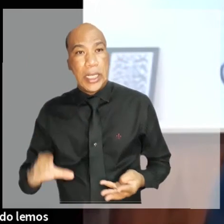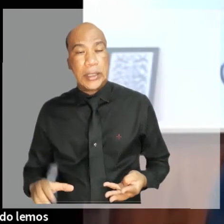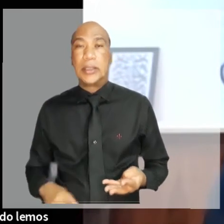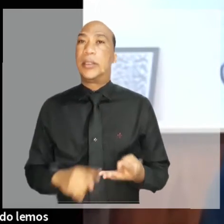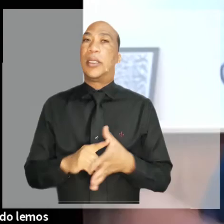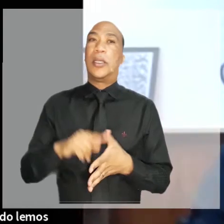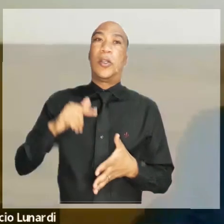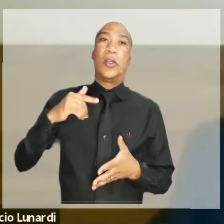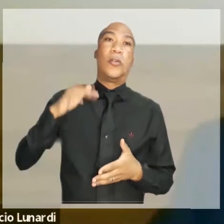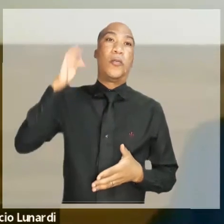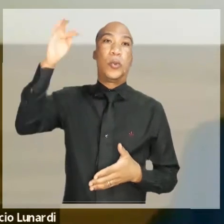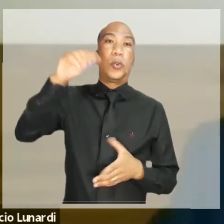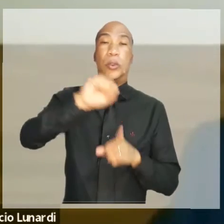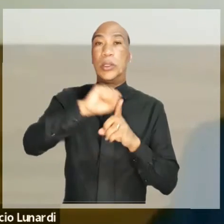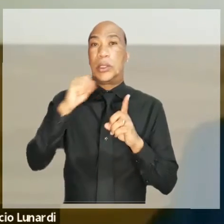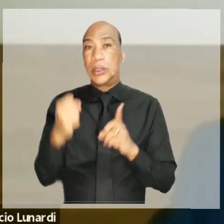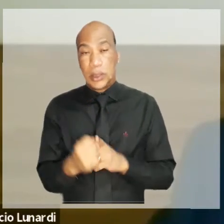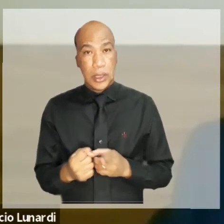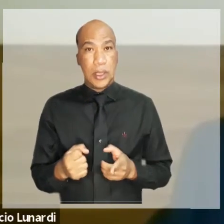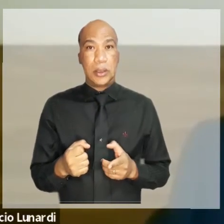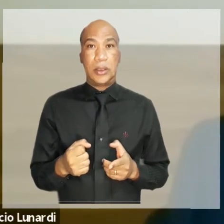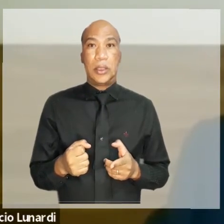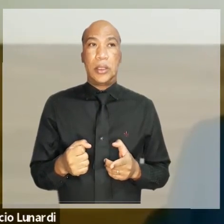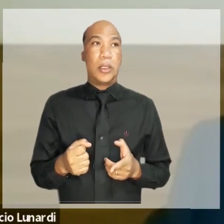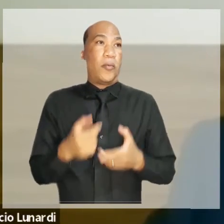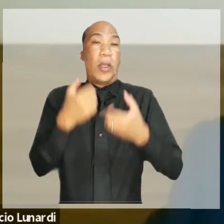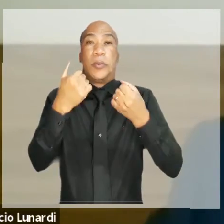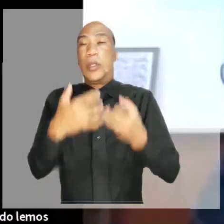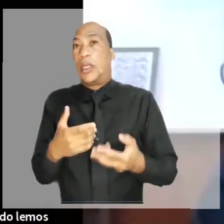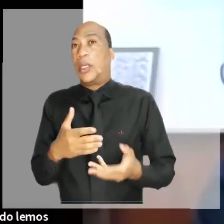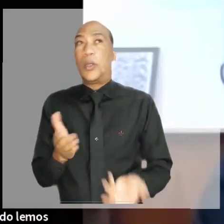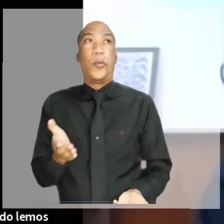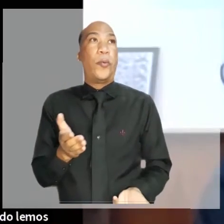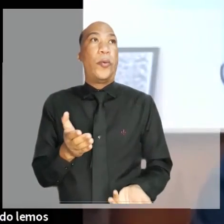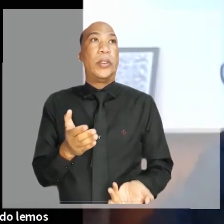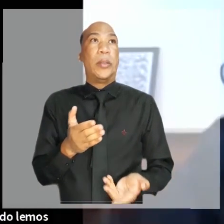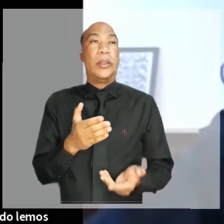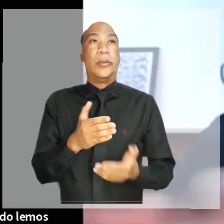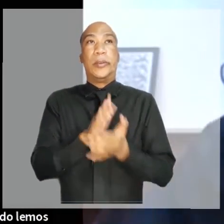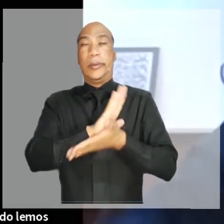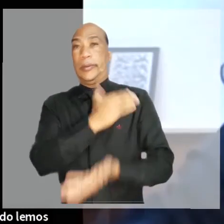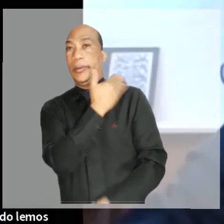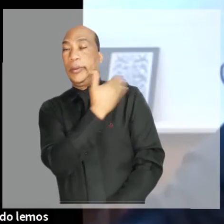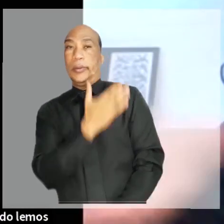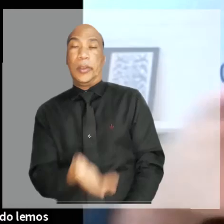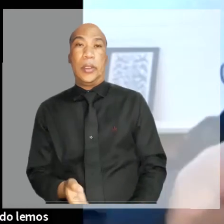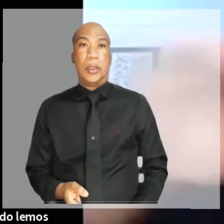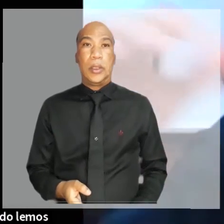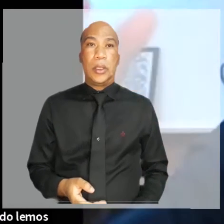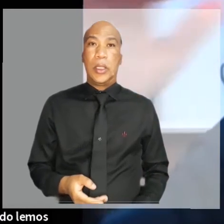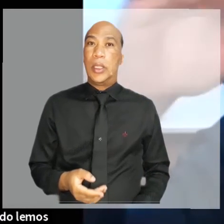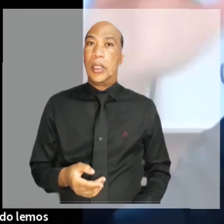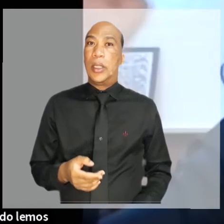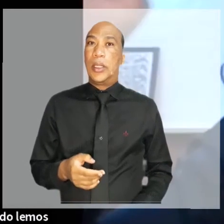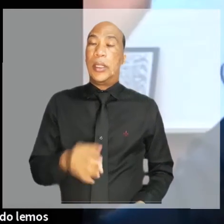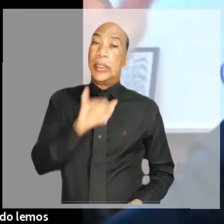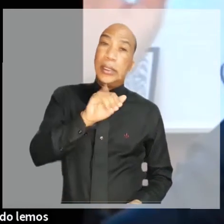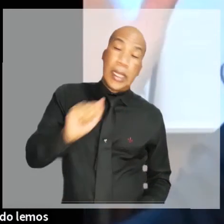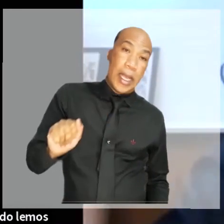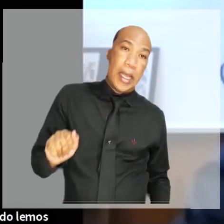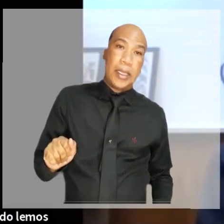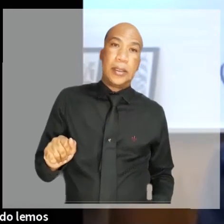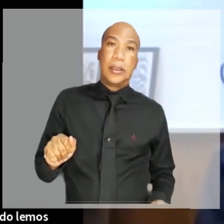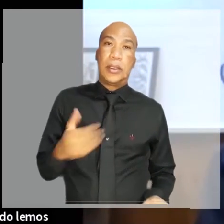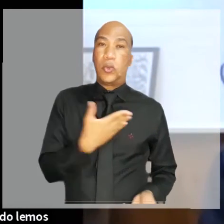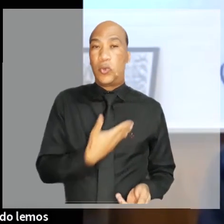o que o governo precisa fazer no mundo de hoje para se digitalizar, está tudo lá. Como se